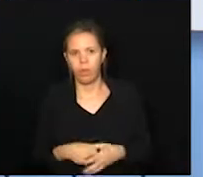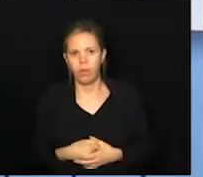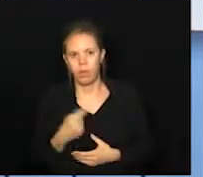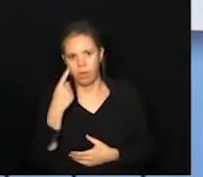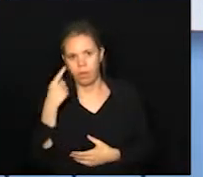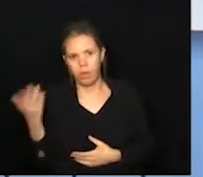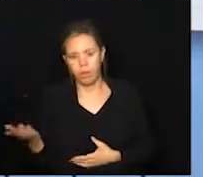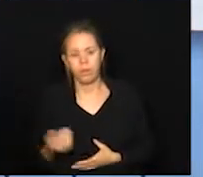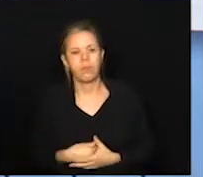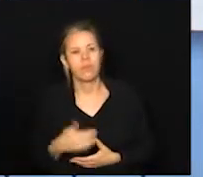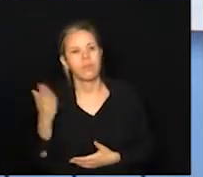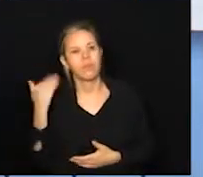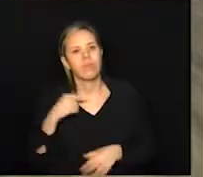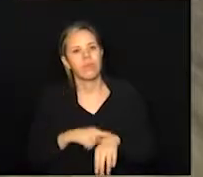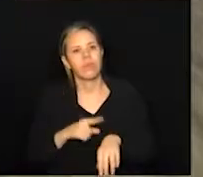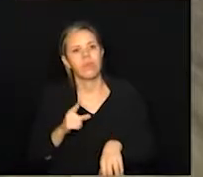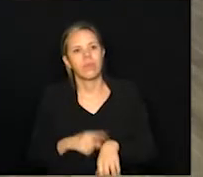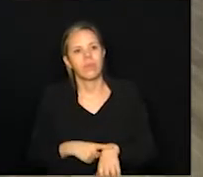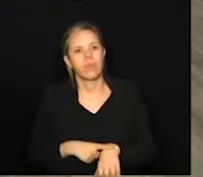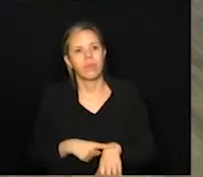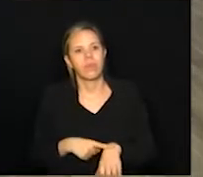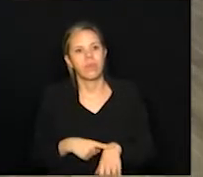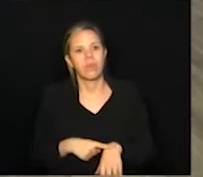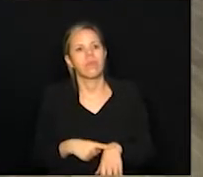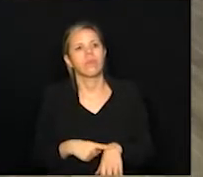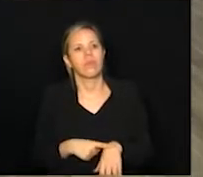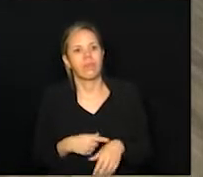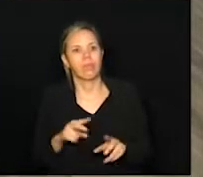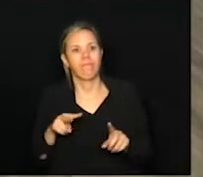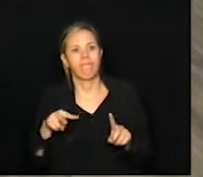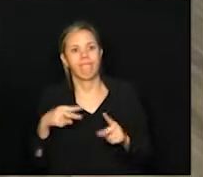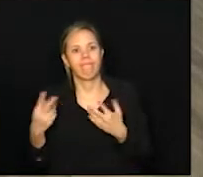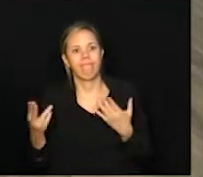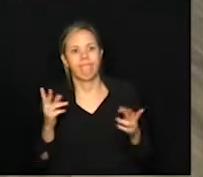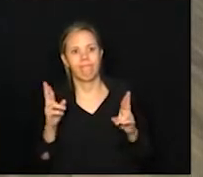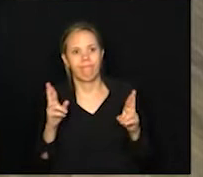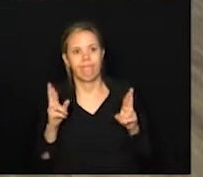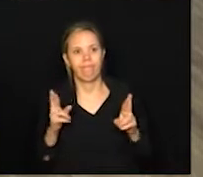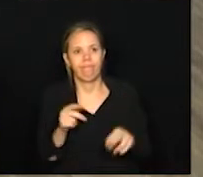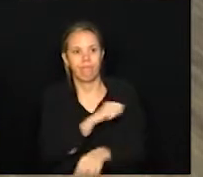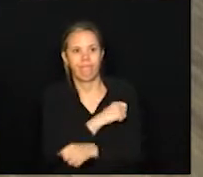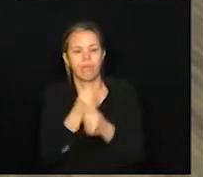Olha lá. E a gente sabe que é um momento de grande expectativa, né, para os estudantes. Então,